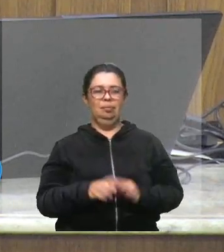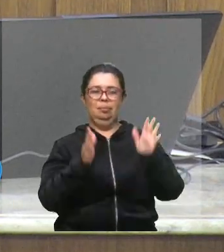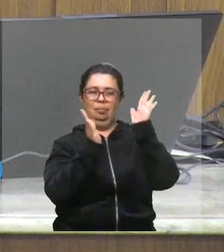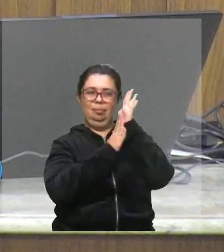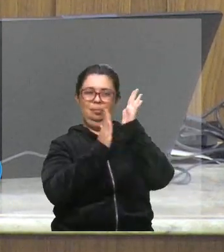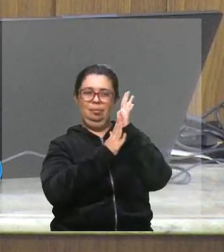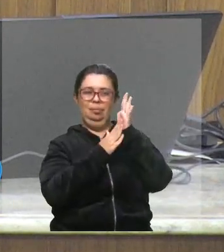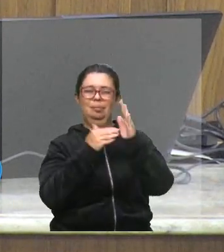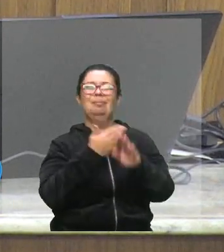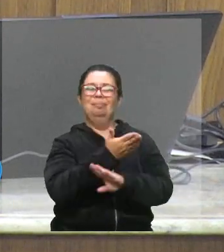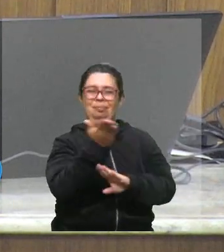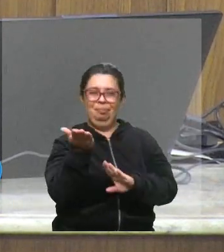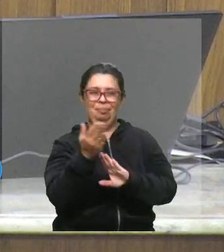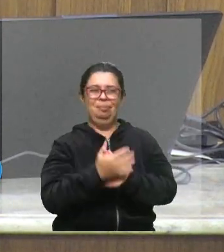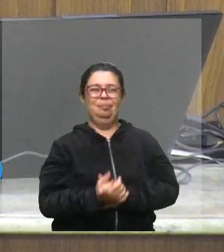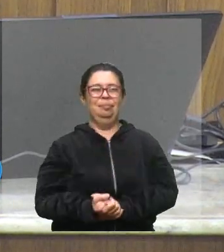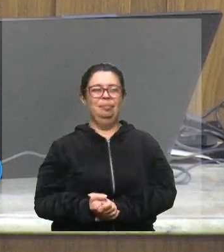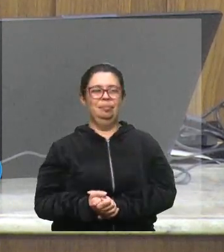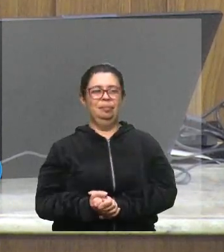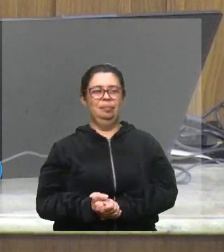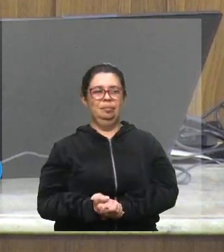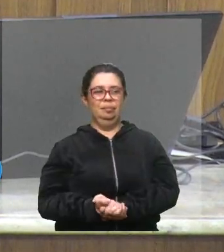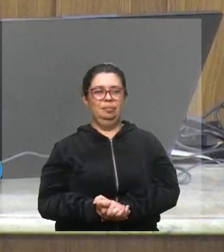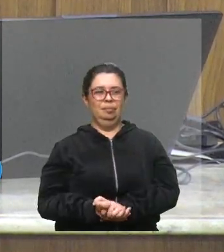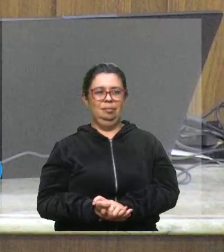parabéns a todos vocês.